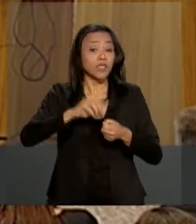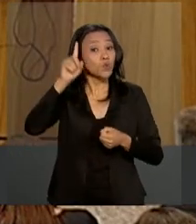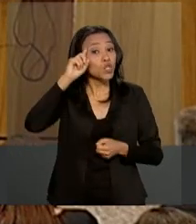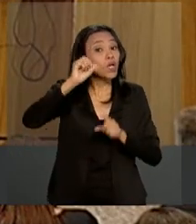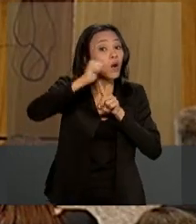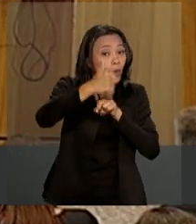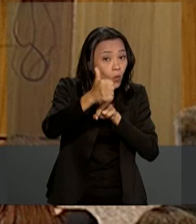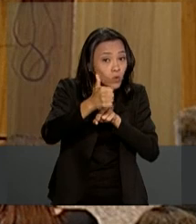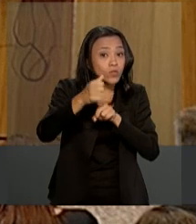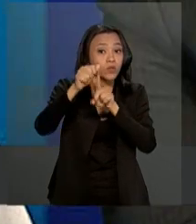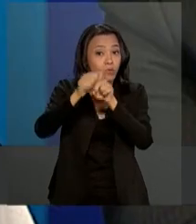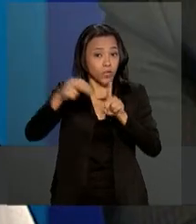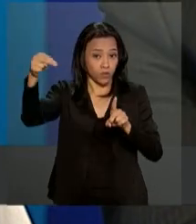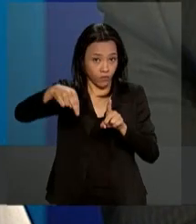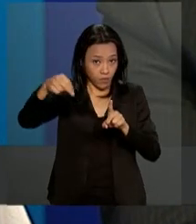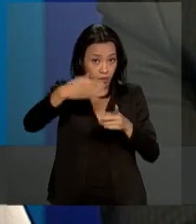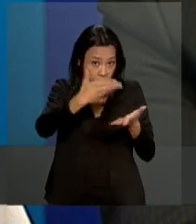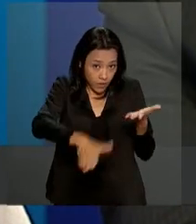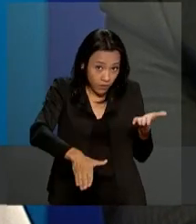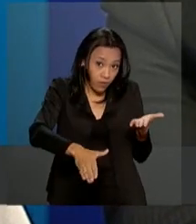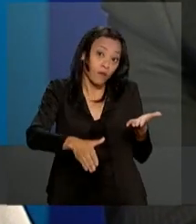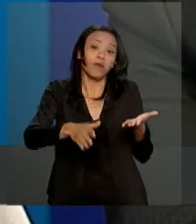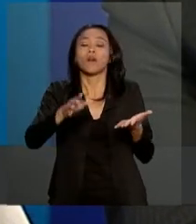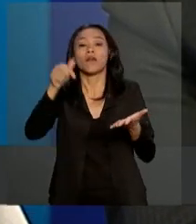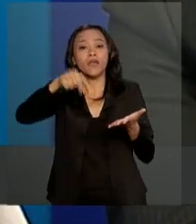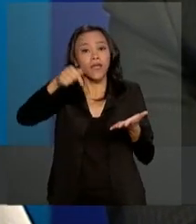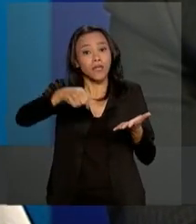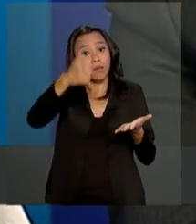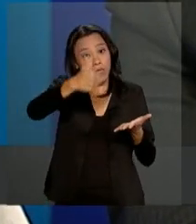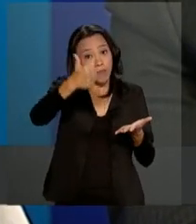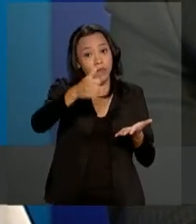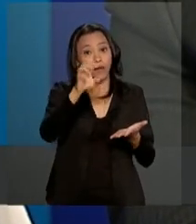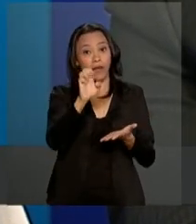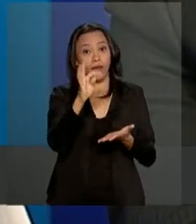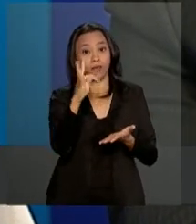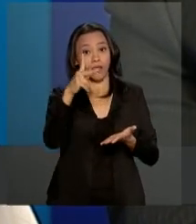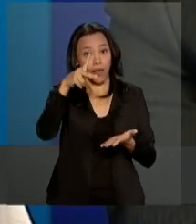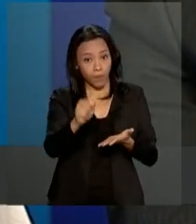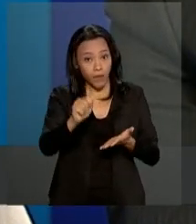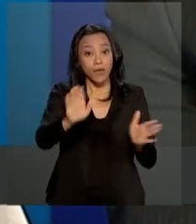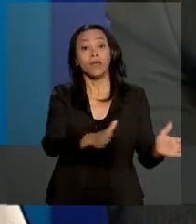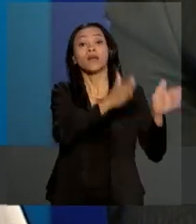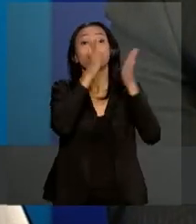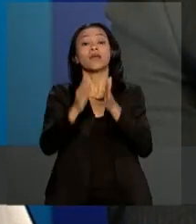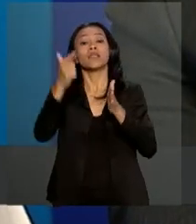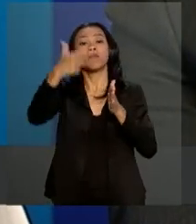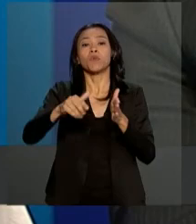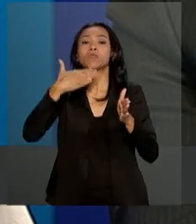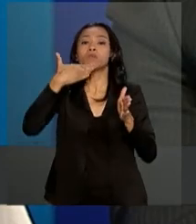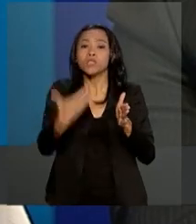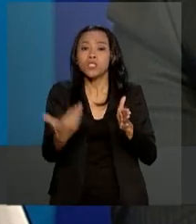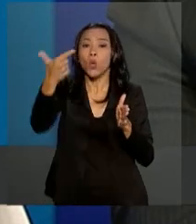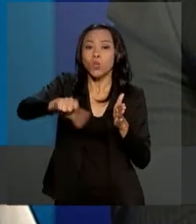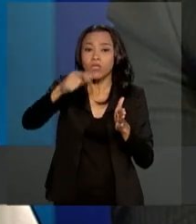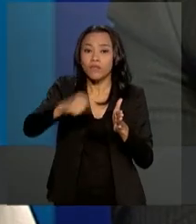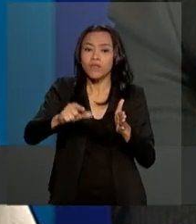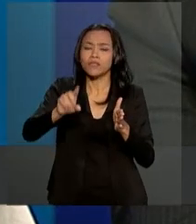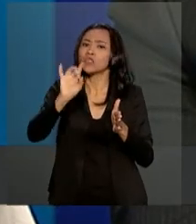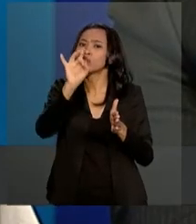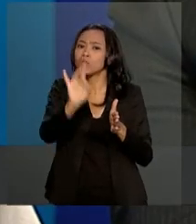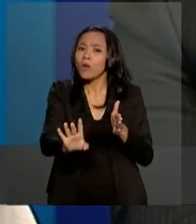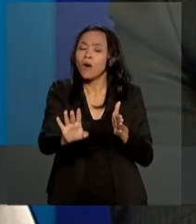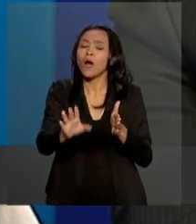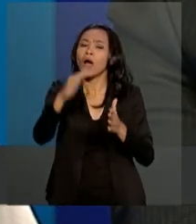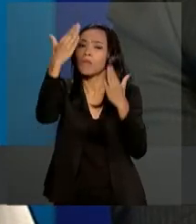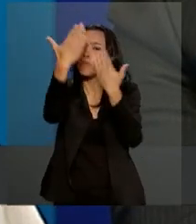11 de novembro como parte dessa primeira etapa e requerer a reaplicação apenas